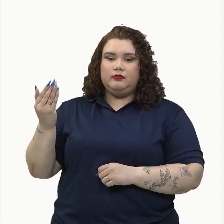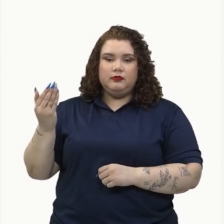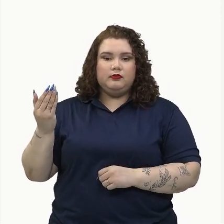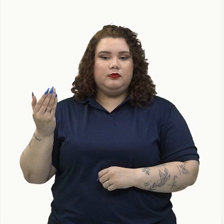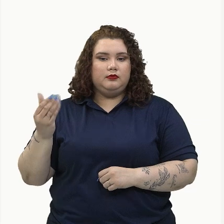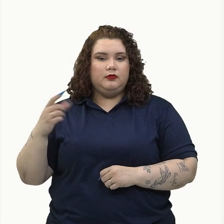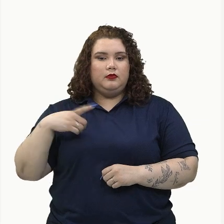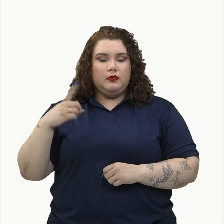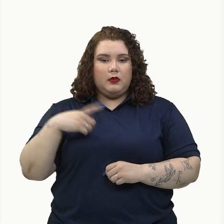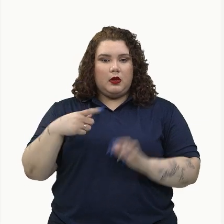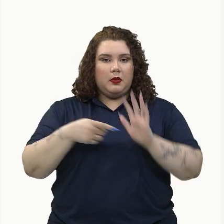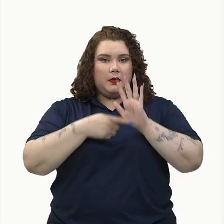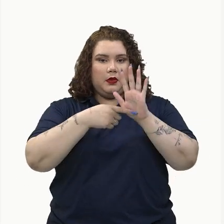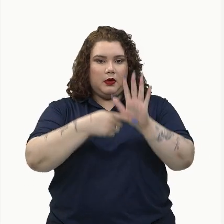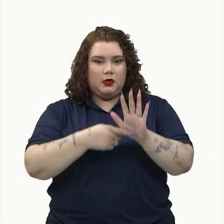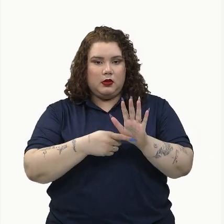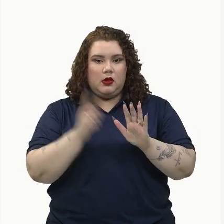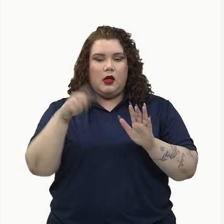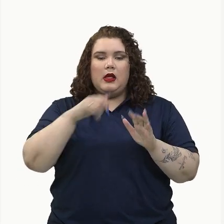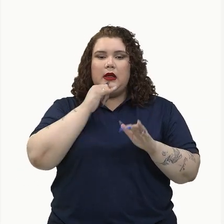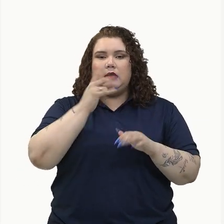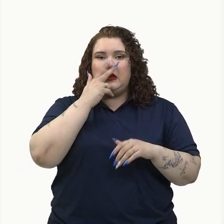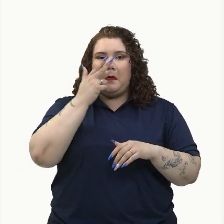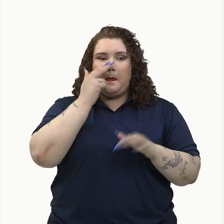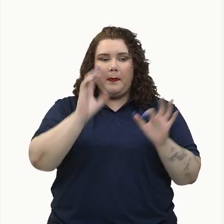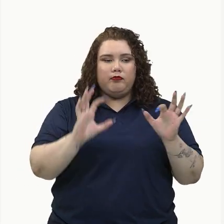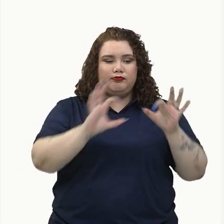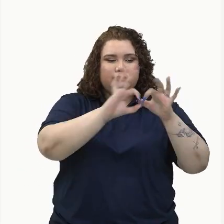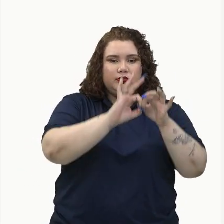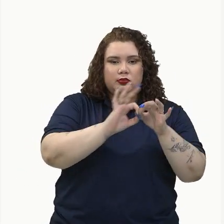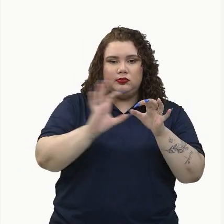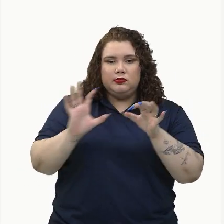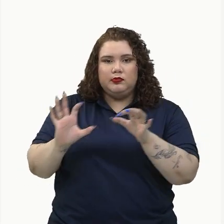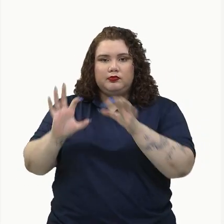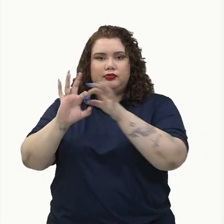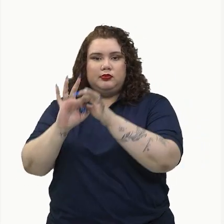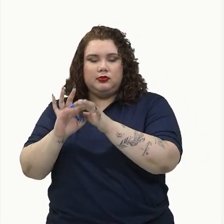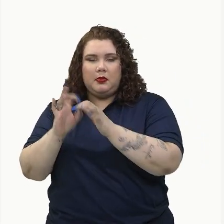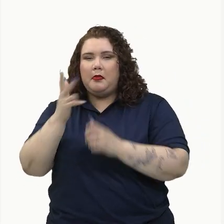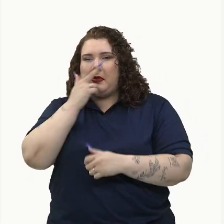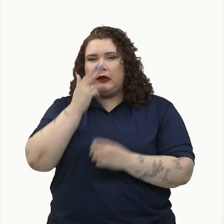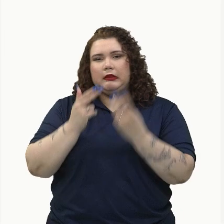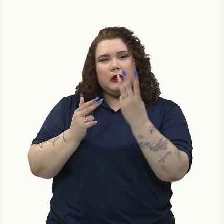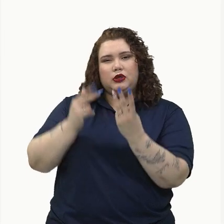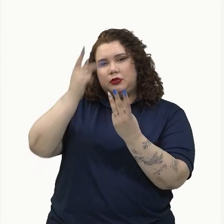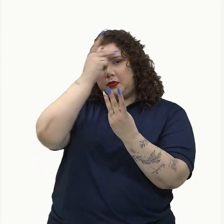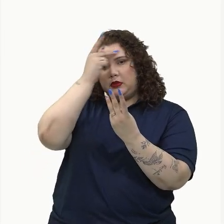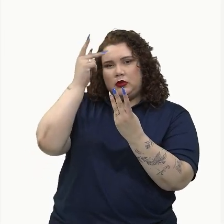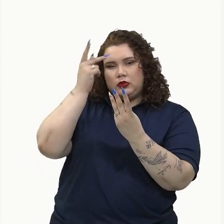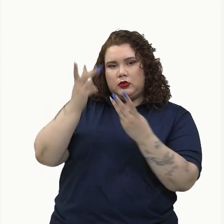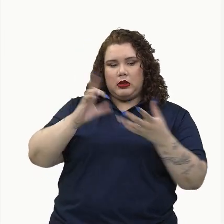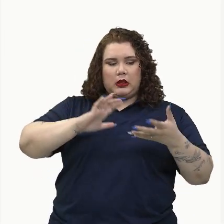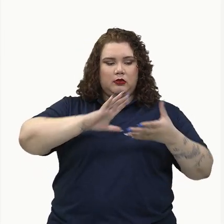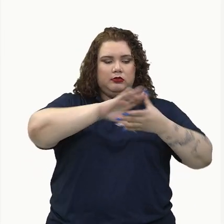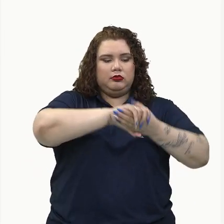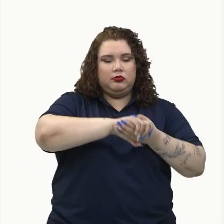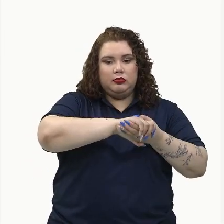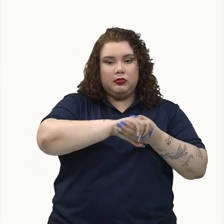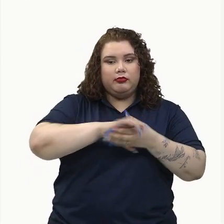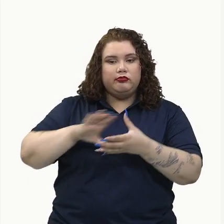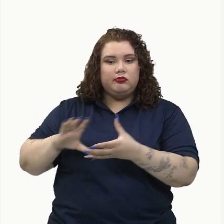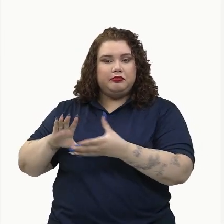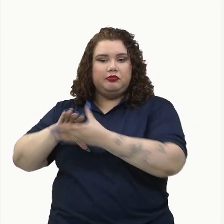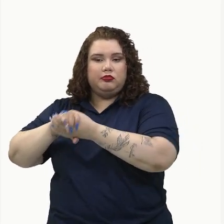estou segurando um na mão do outro. Então, esses fios representam 3 pessoas, é como eu estivesse segurando na mão de